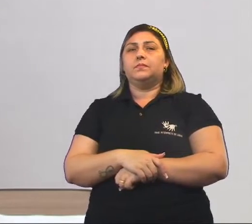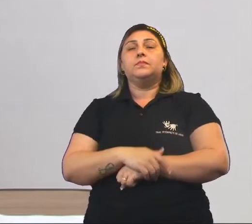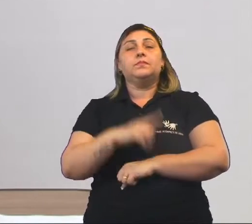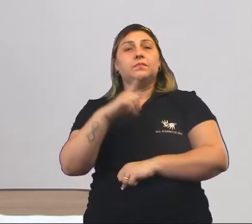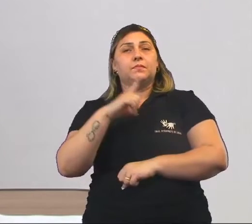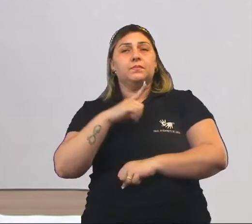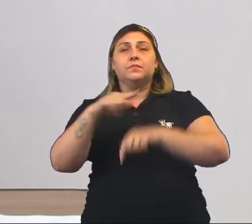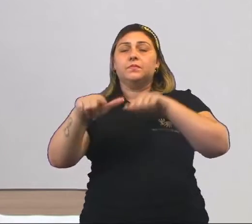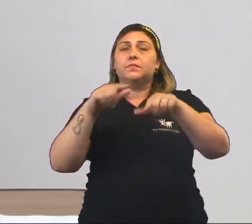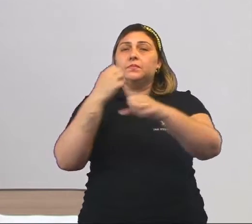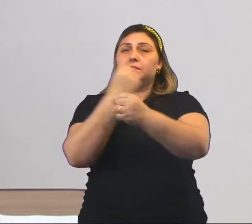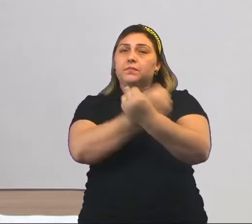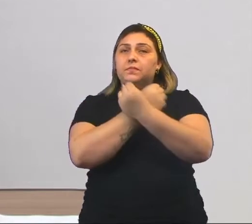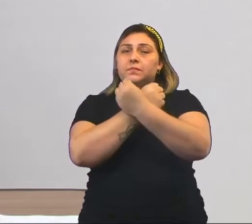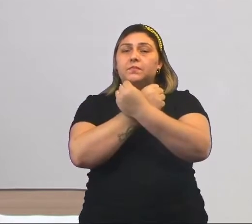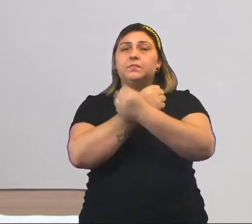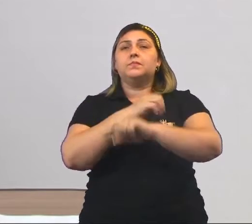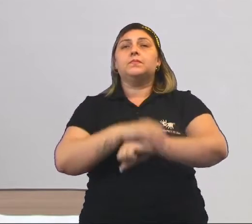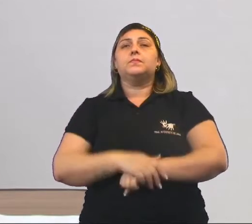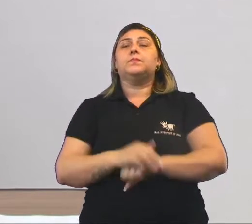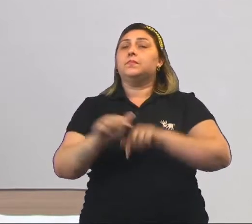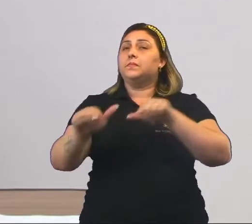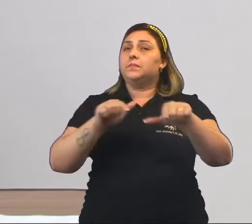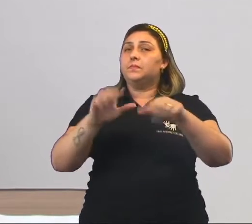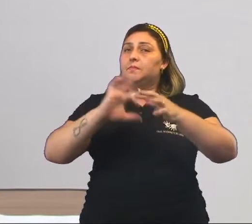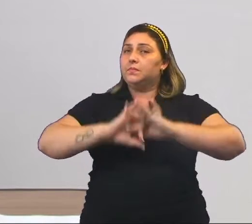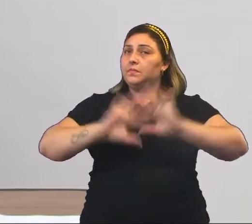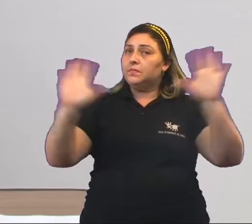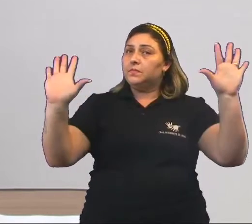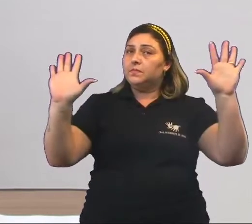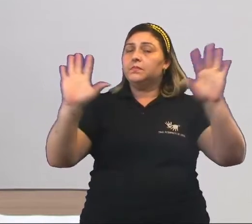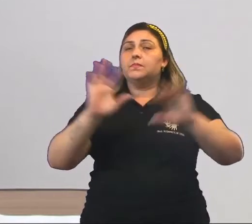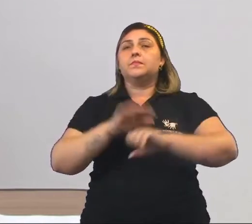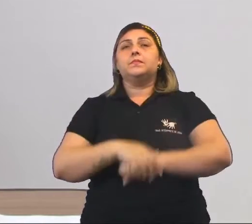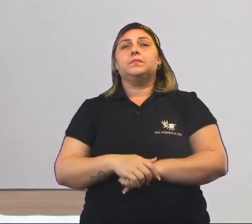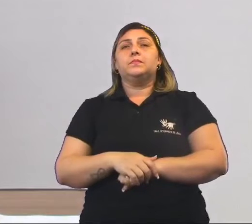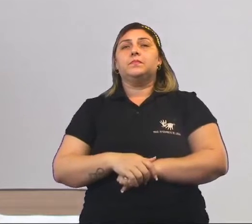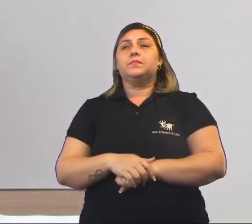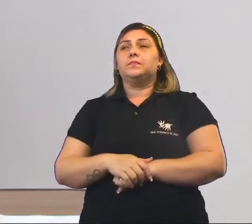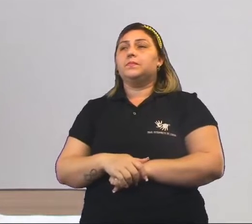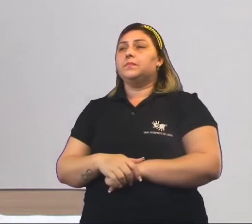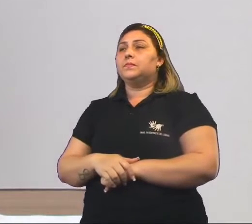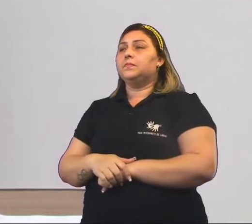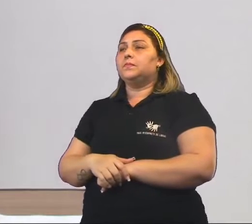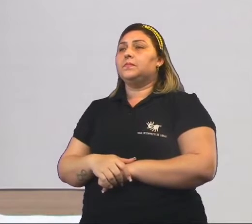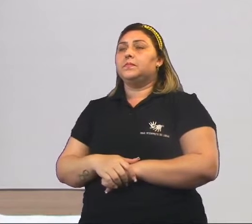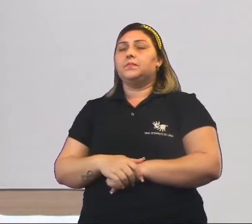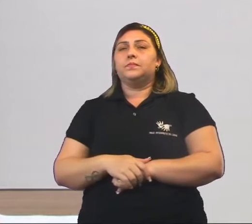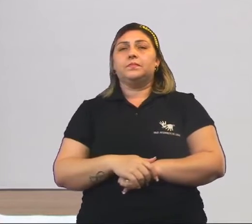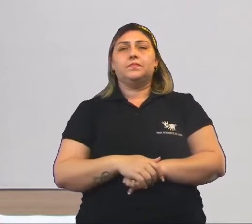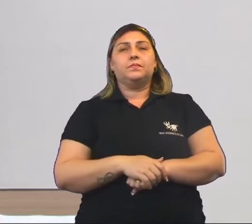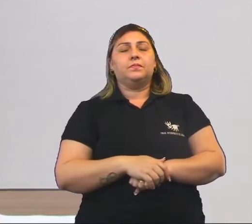Então, nós temos o trabalho escravo e o trabalho livre. Tá?